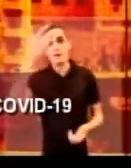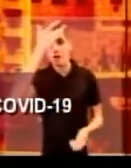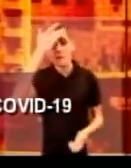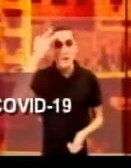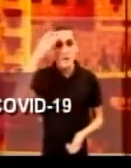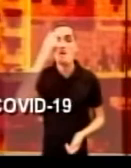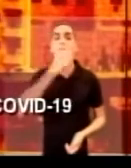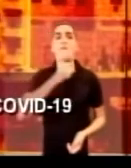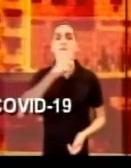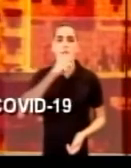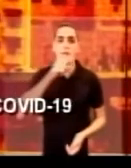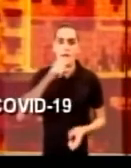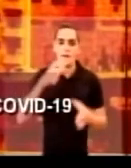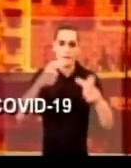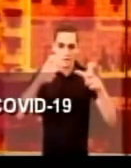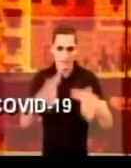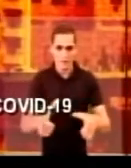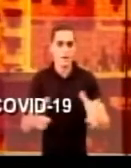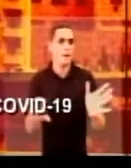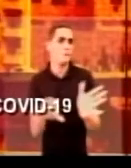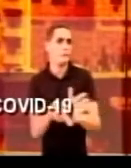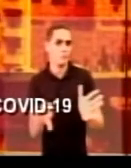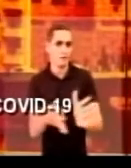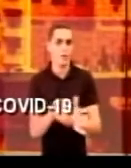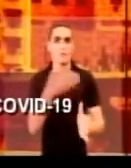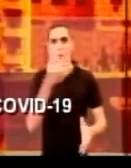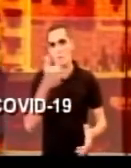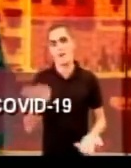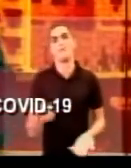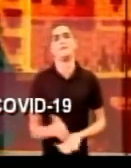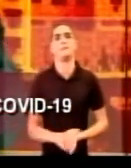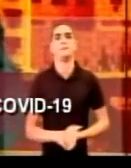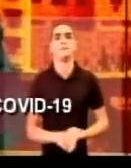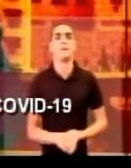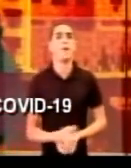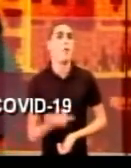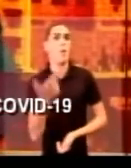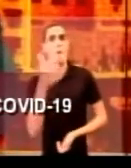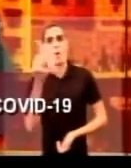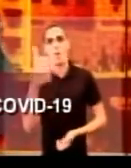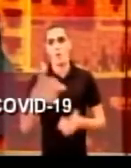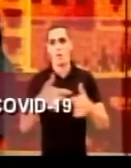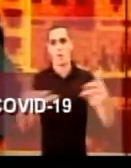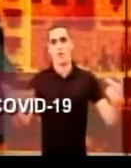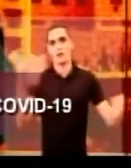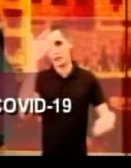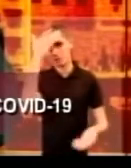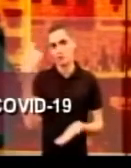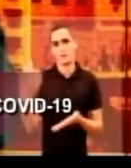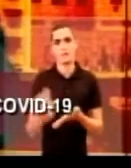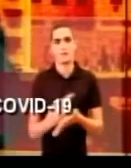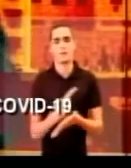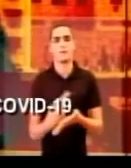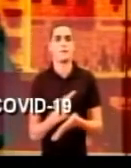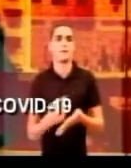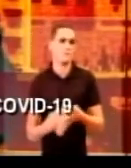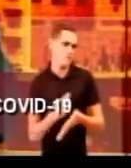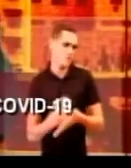tá? Outra coisa que me perguntam sempre, para tomar vacina eu tenho que estar de jejum, e depois que eu